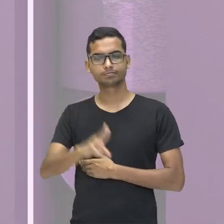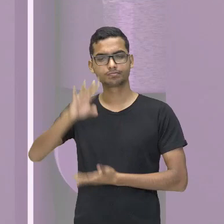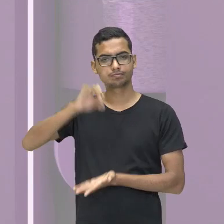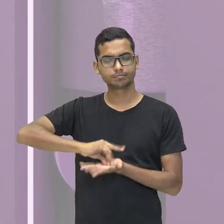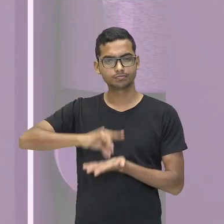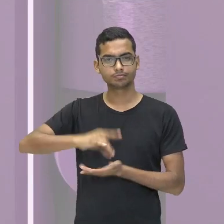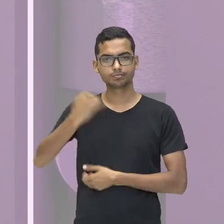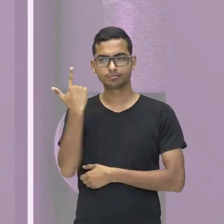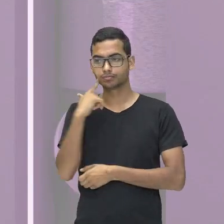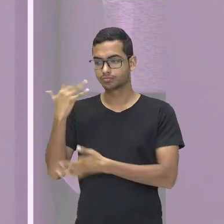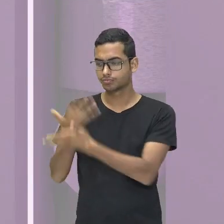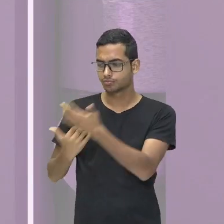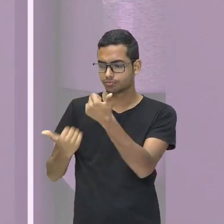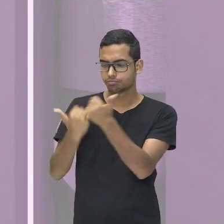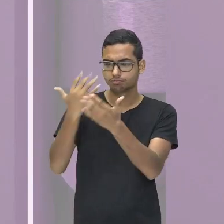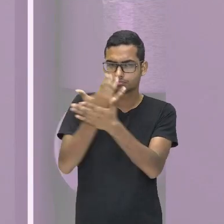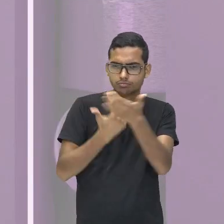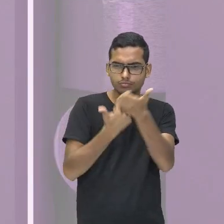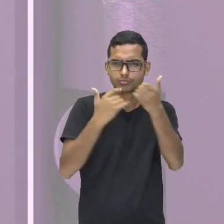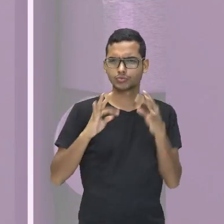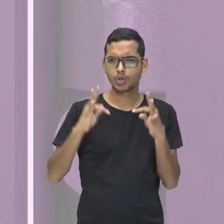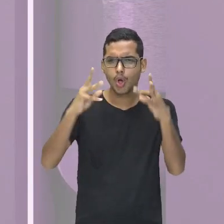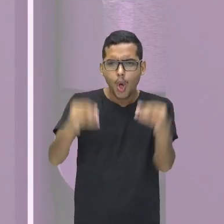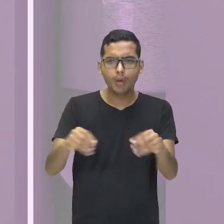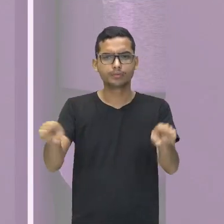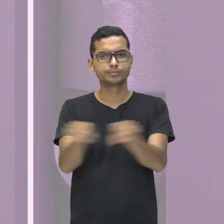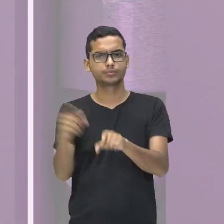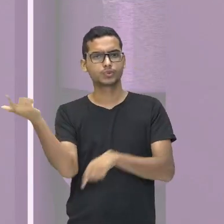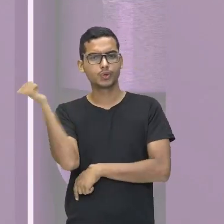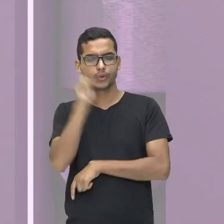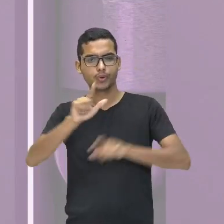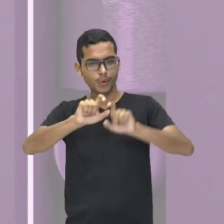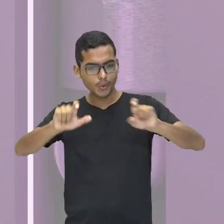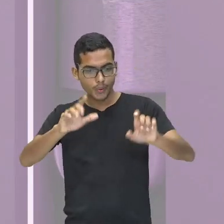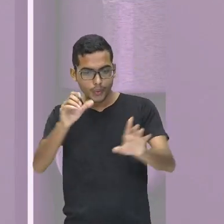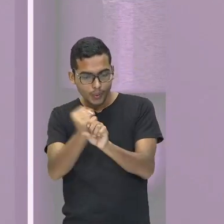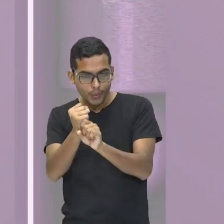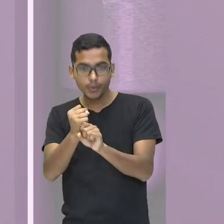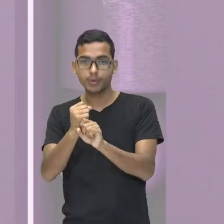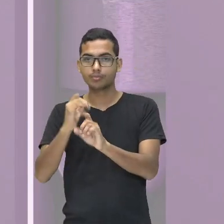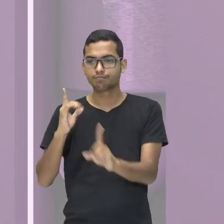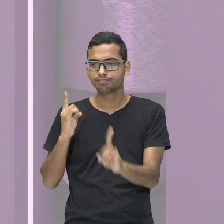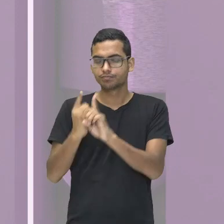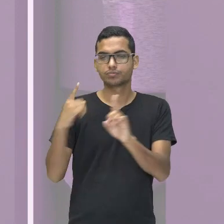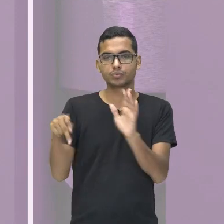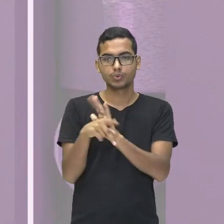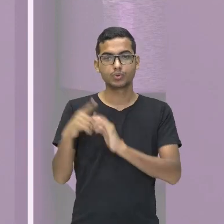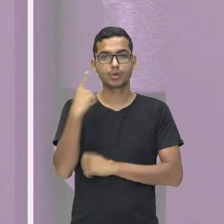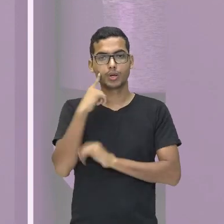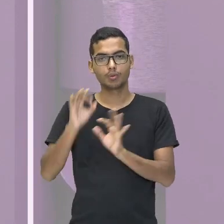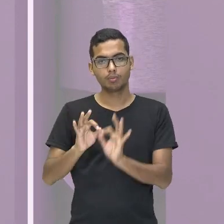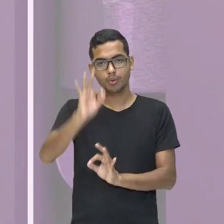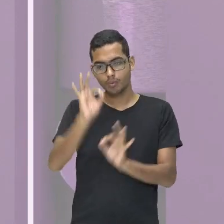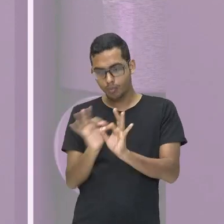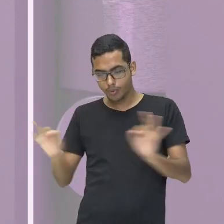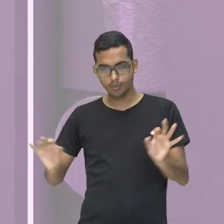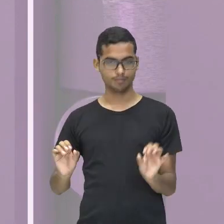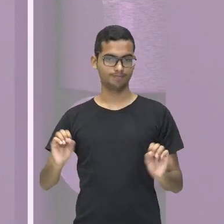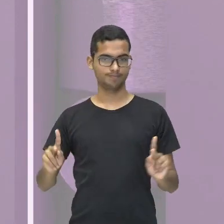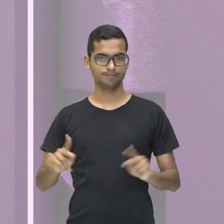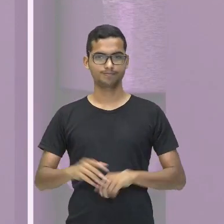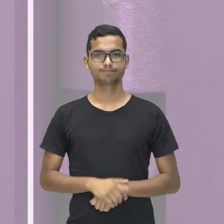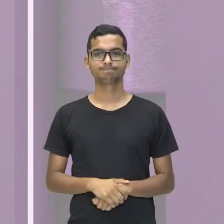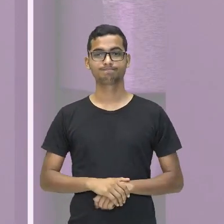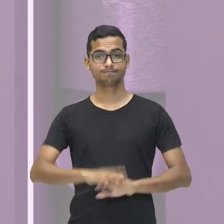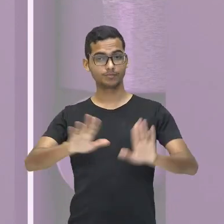todas essas substituições, vai realizar, então, essas operações para poder encontrar a distância, beleza? Mas, por